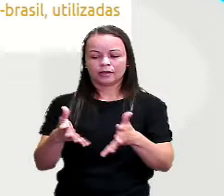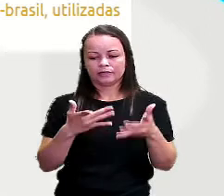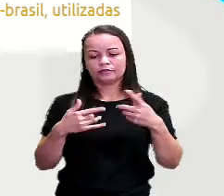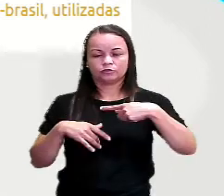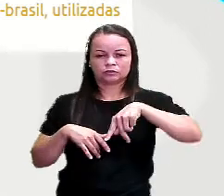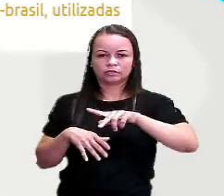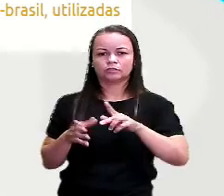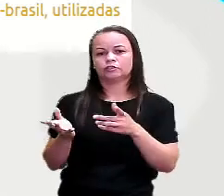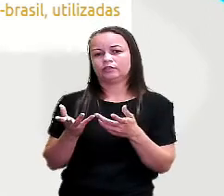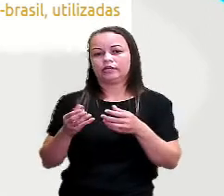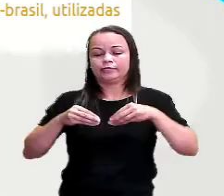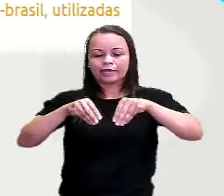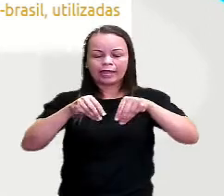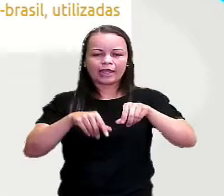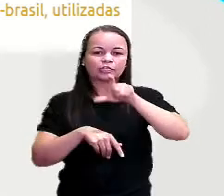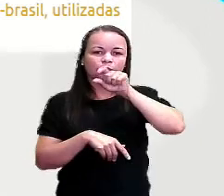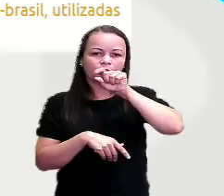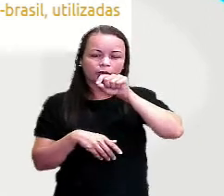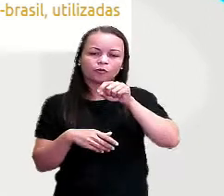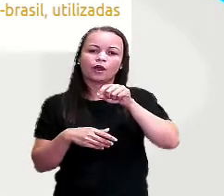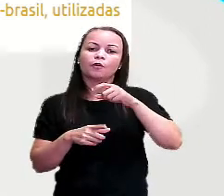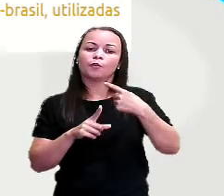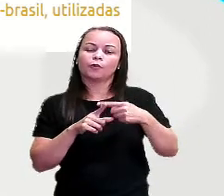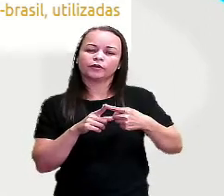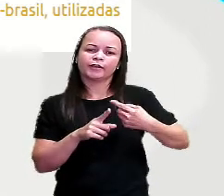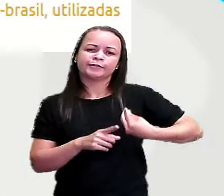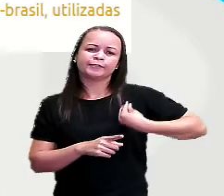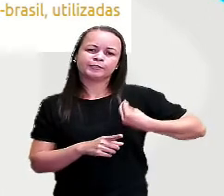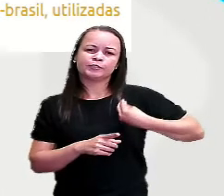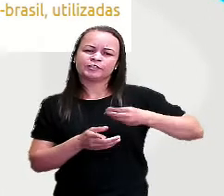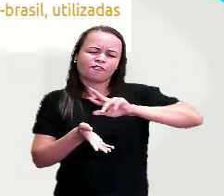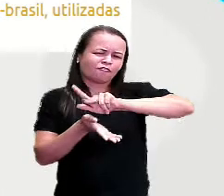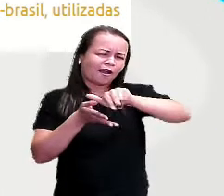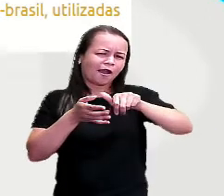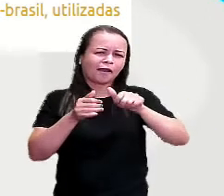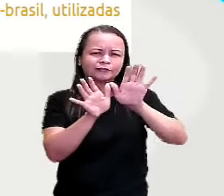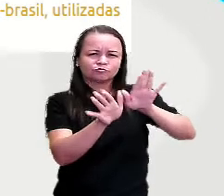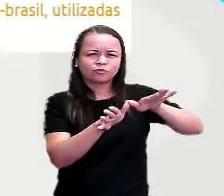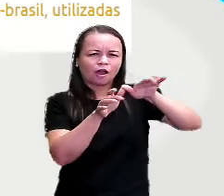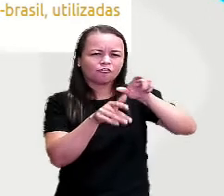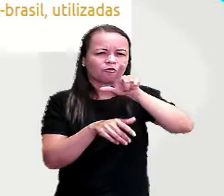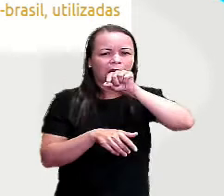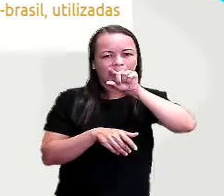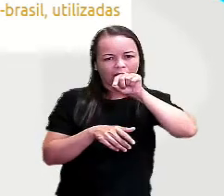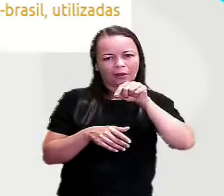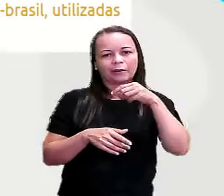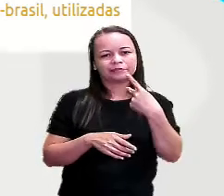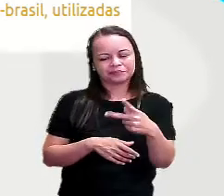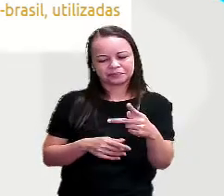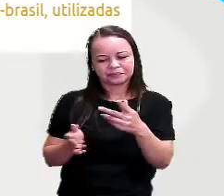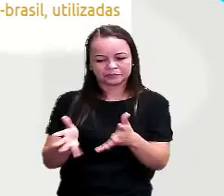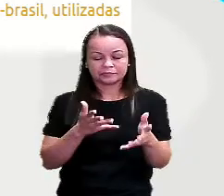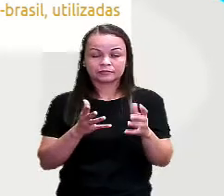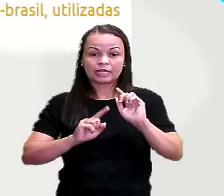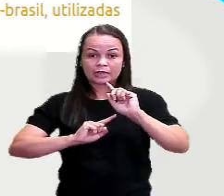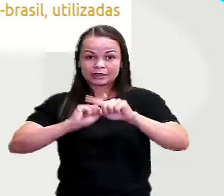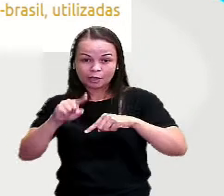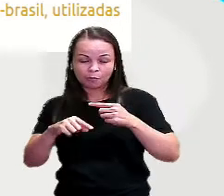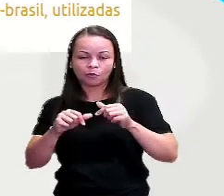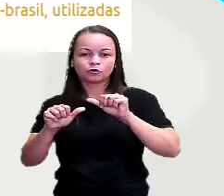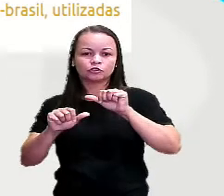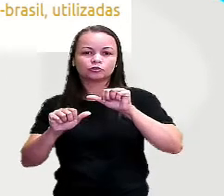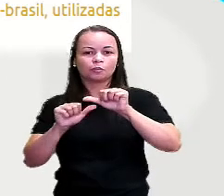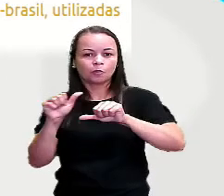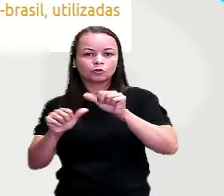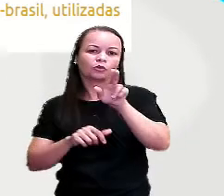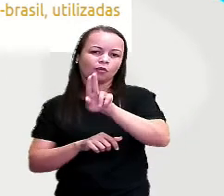em virtude da existência de muitas dessas aves. Alguns anos depois, passaram a chamá-la de Terra de Santa Cruz,